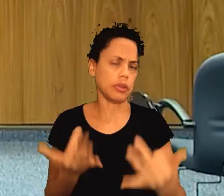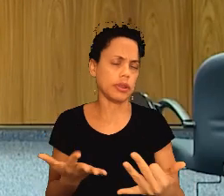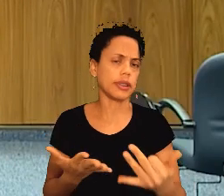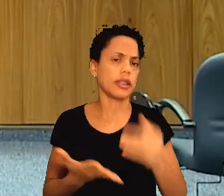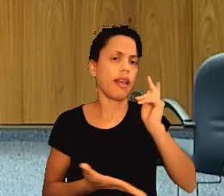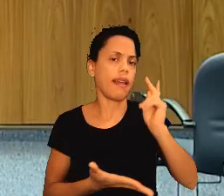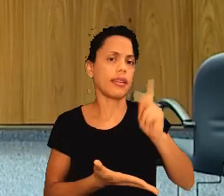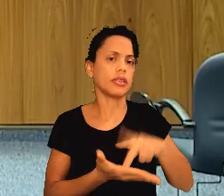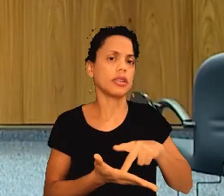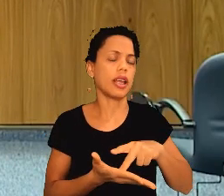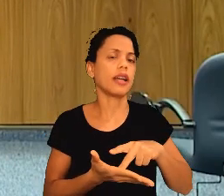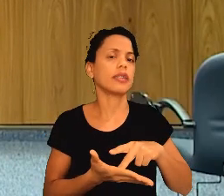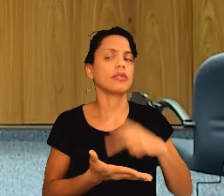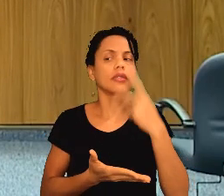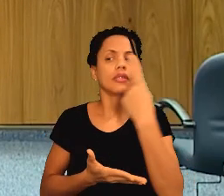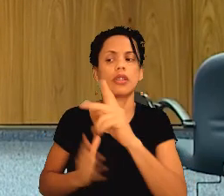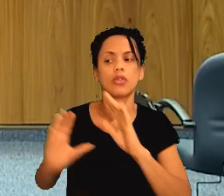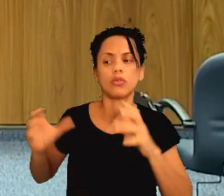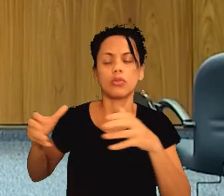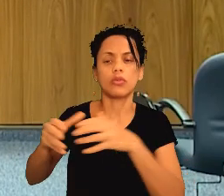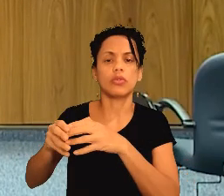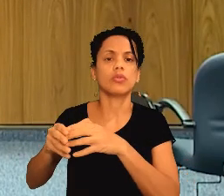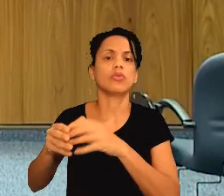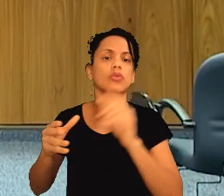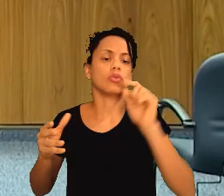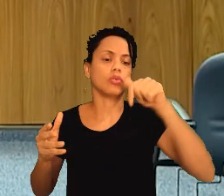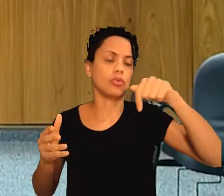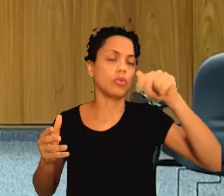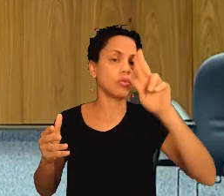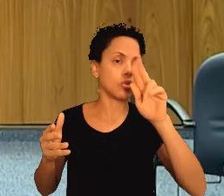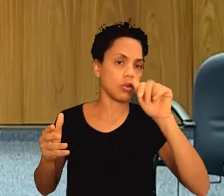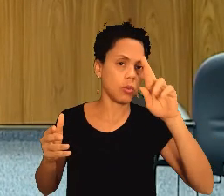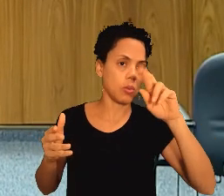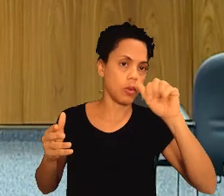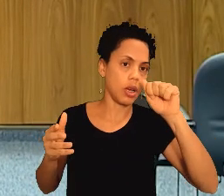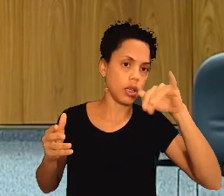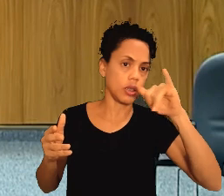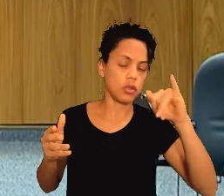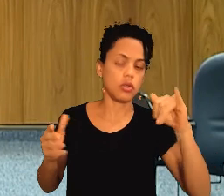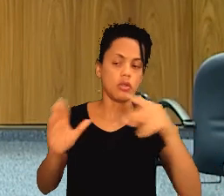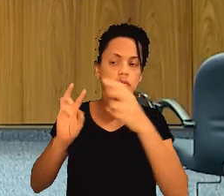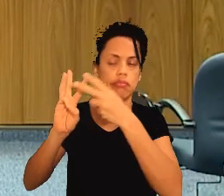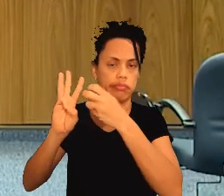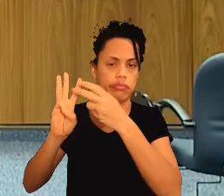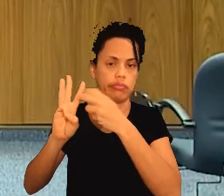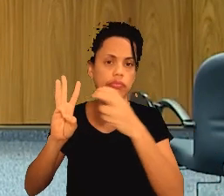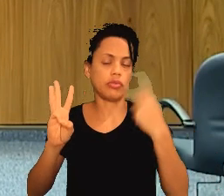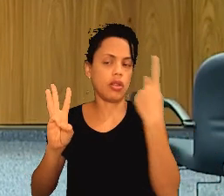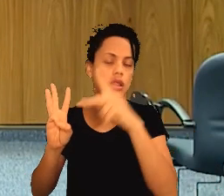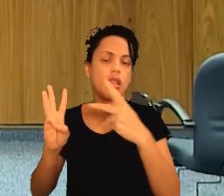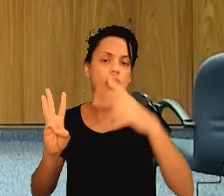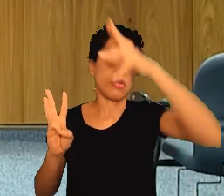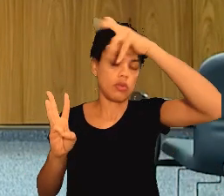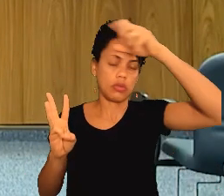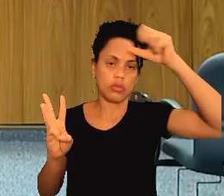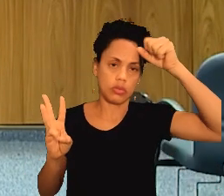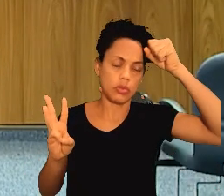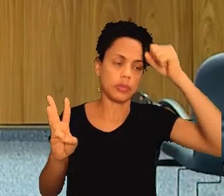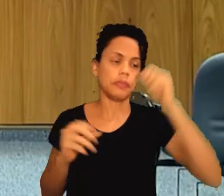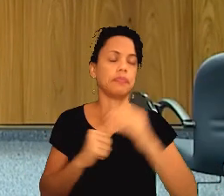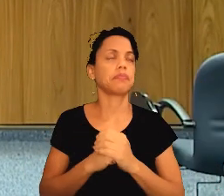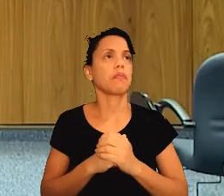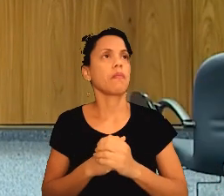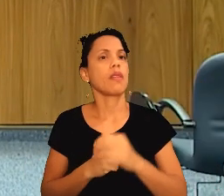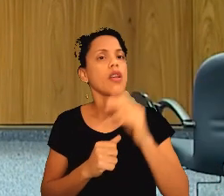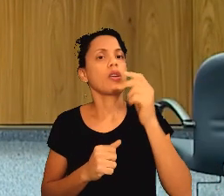caso e com a realidade vivida pelos Kaiowá e Guarani em Mato Grosso do Sul, justamente porque a fala do Vitor, ao